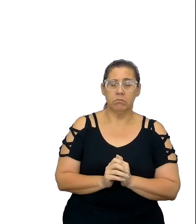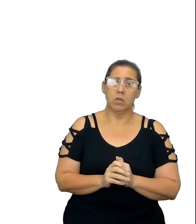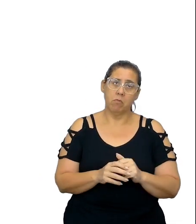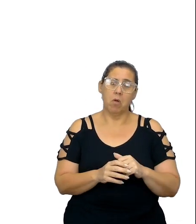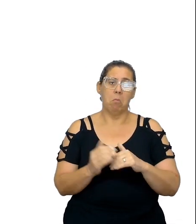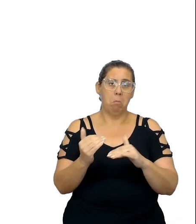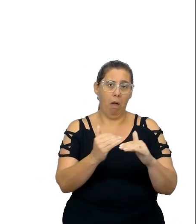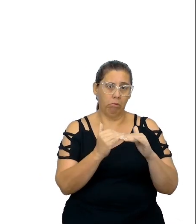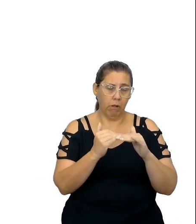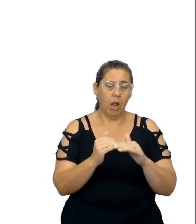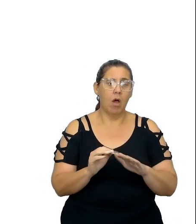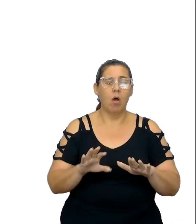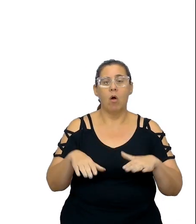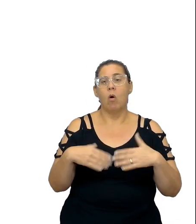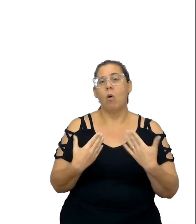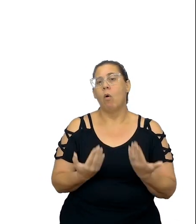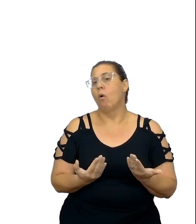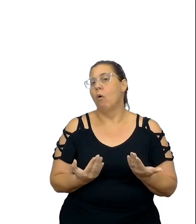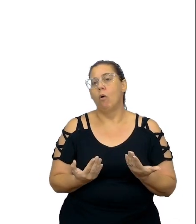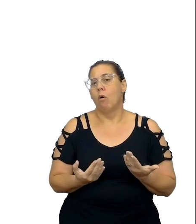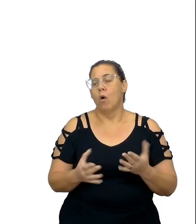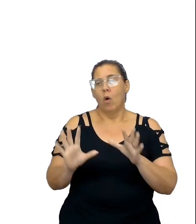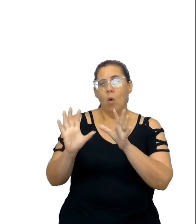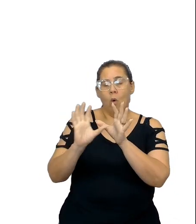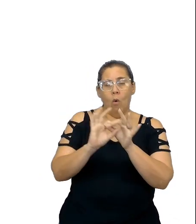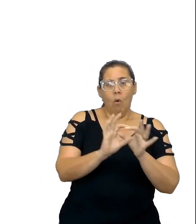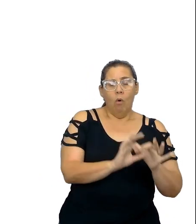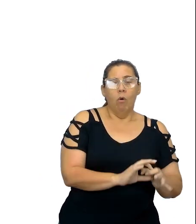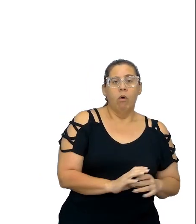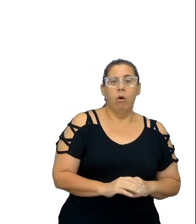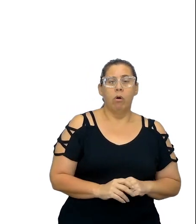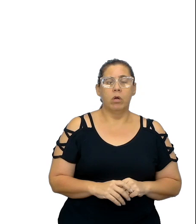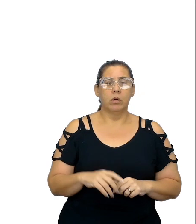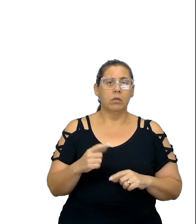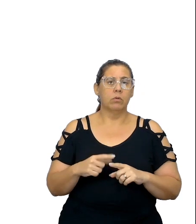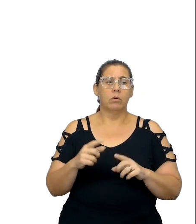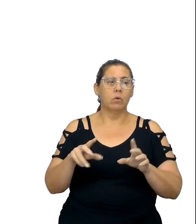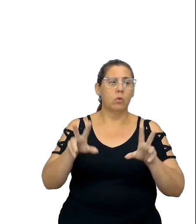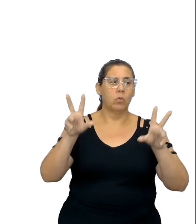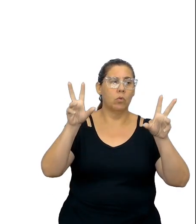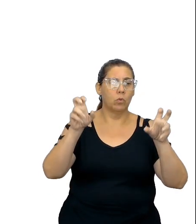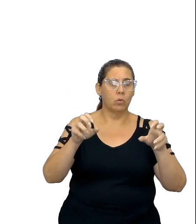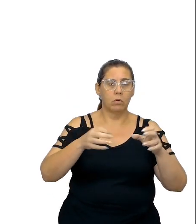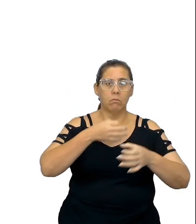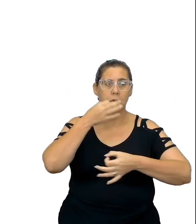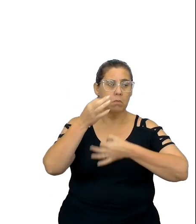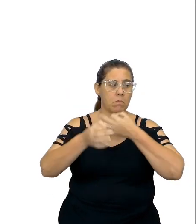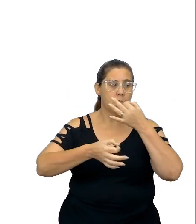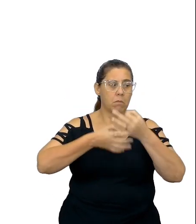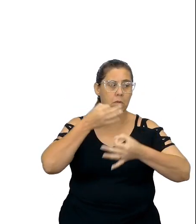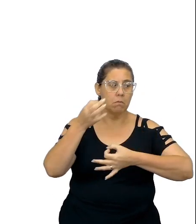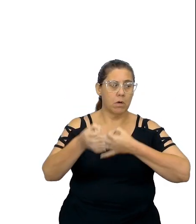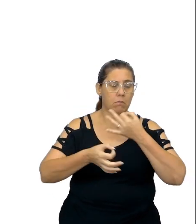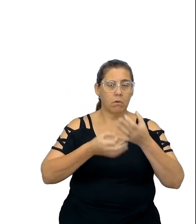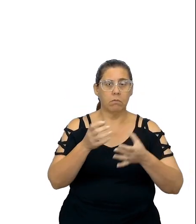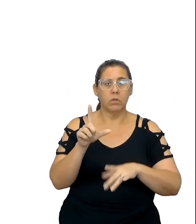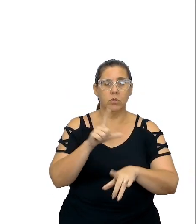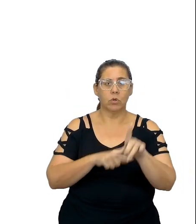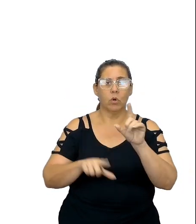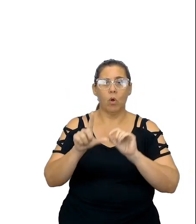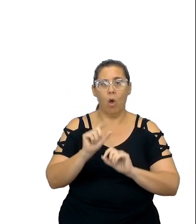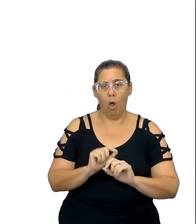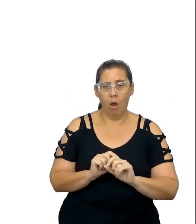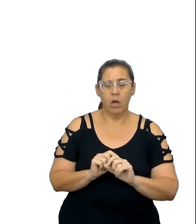padrão, qual será a intenção com o texto, o que a tese, que são argumentos ali selecionados para